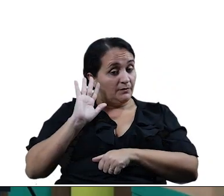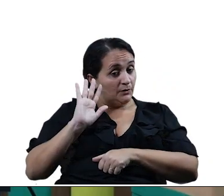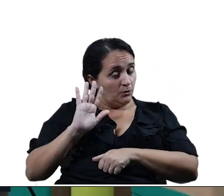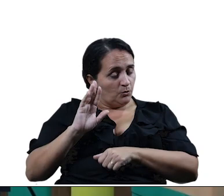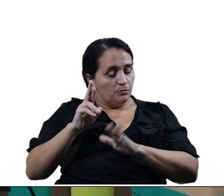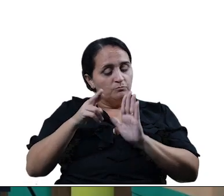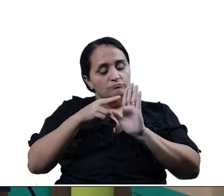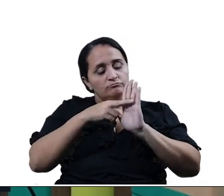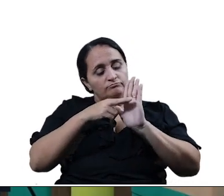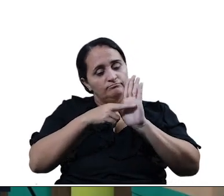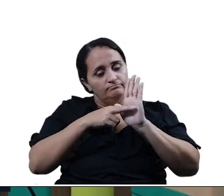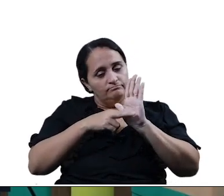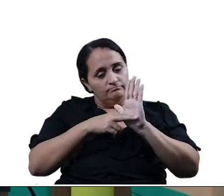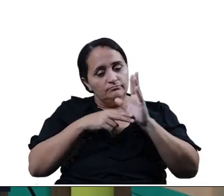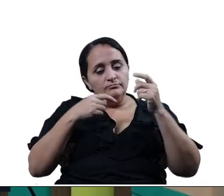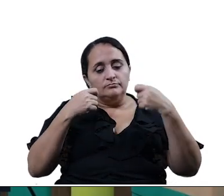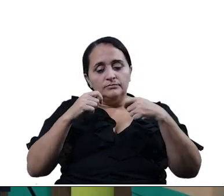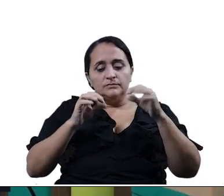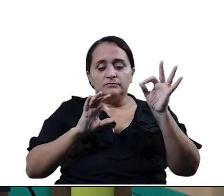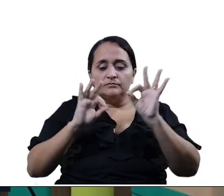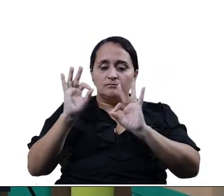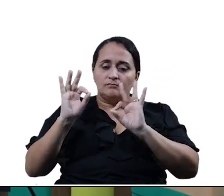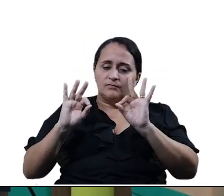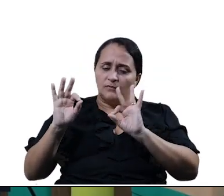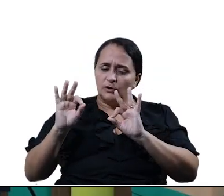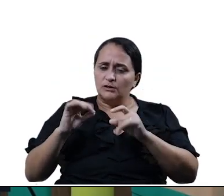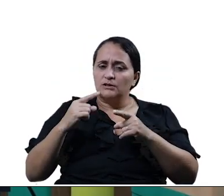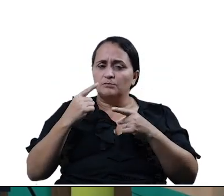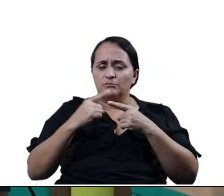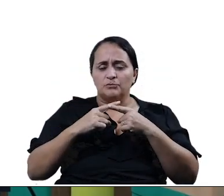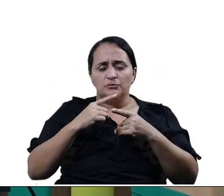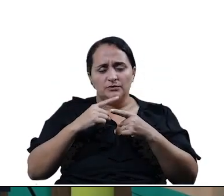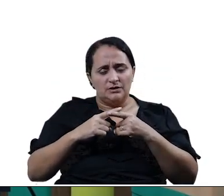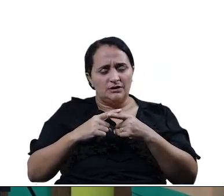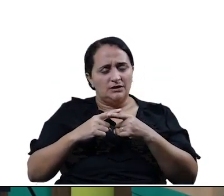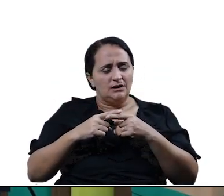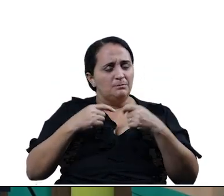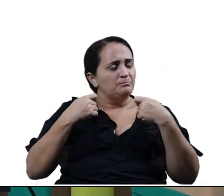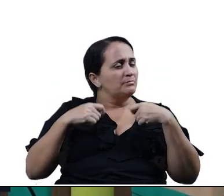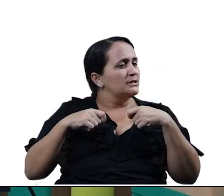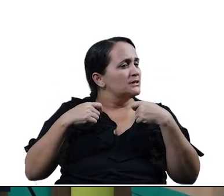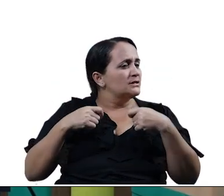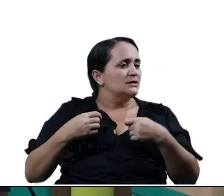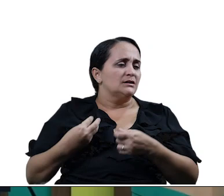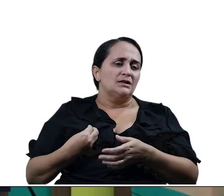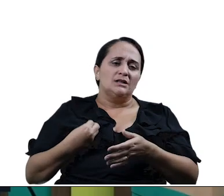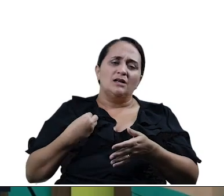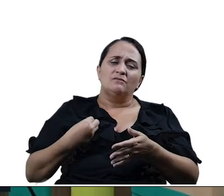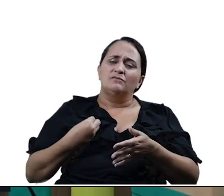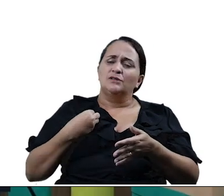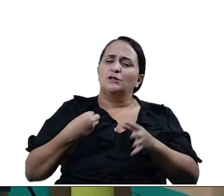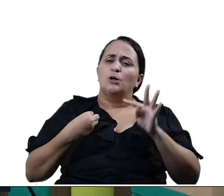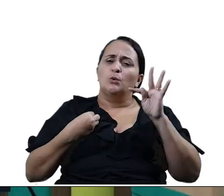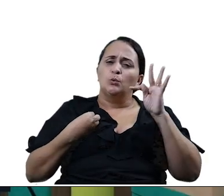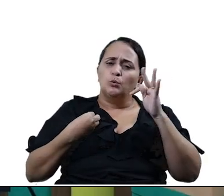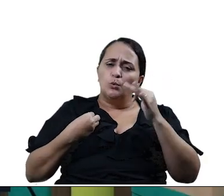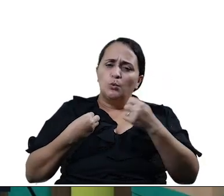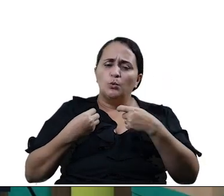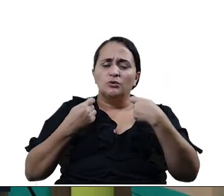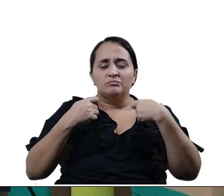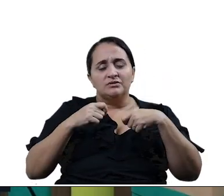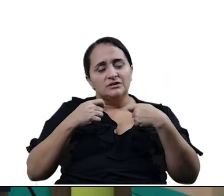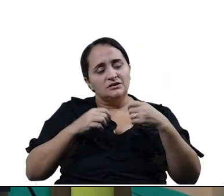é organizar as coisas. Porque, gente, na vida, nada funciona se não tiver uma